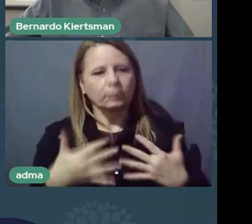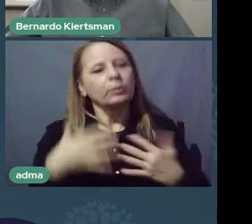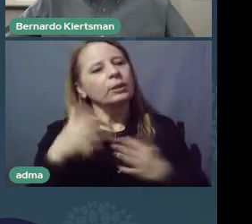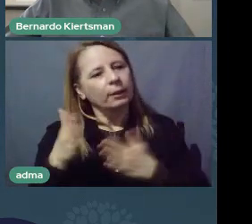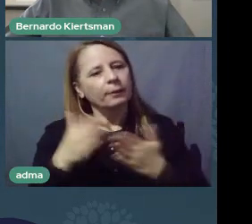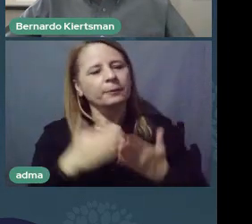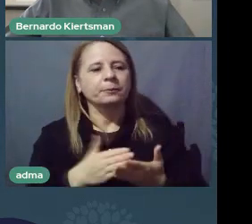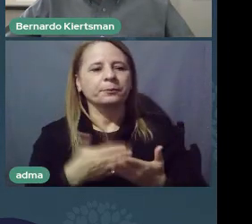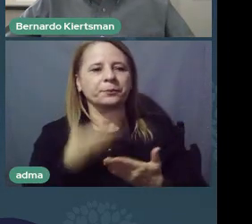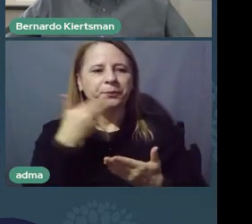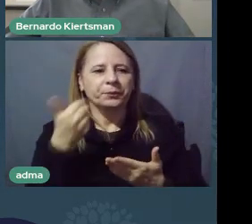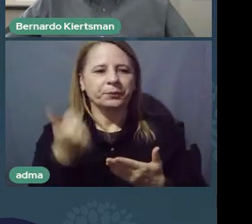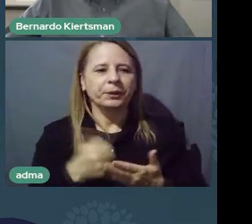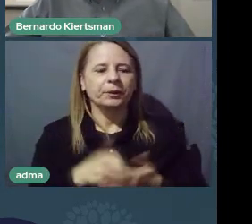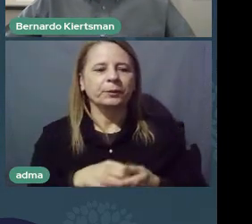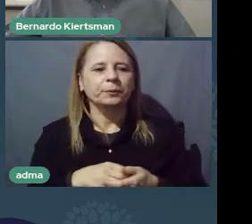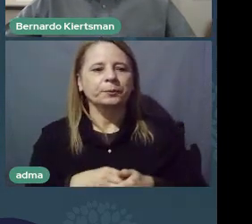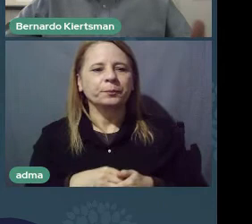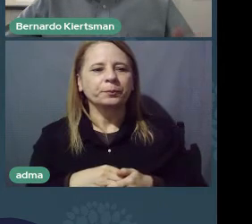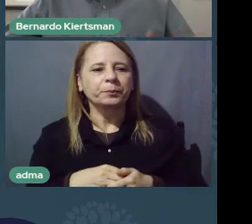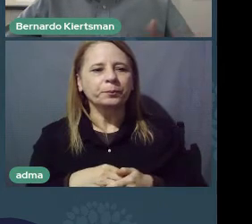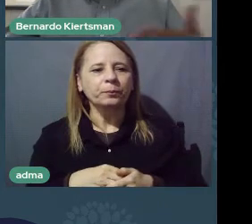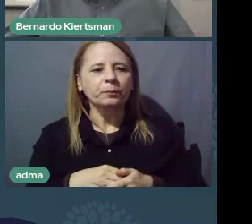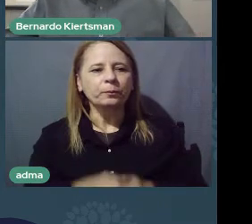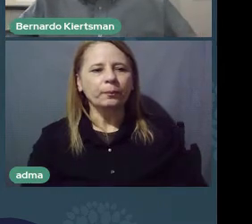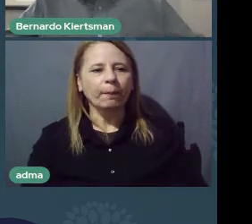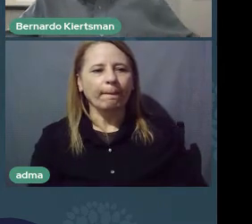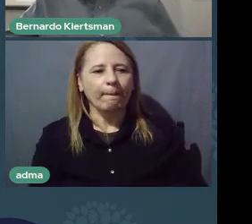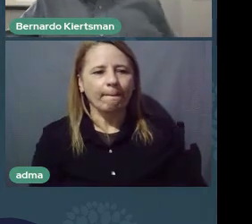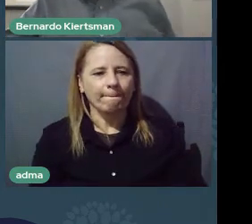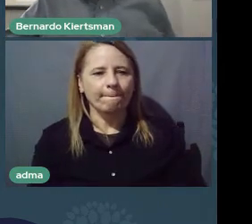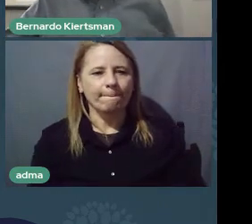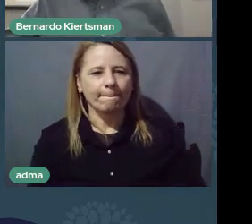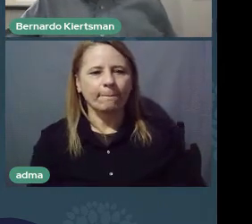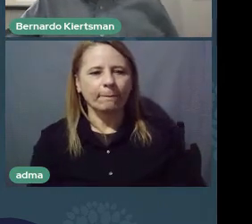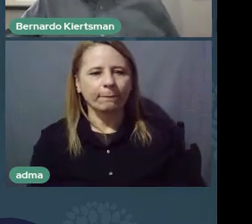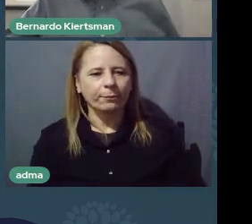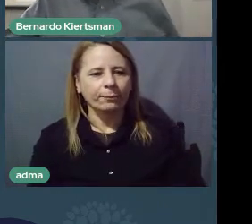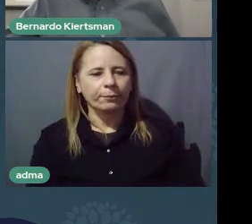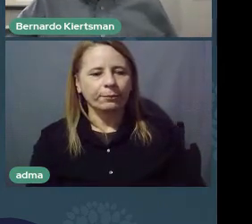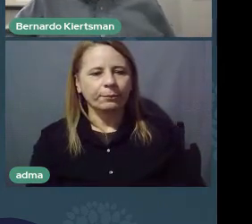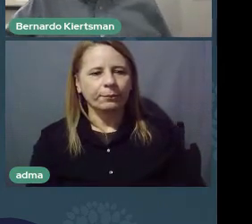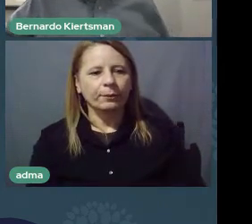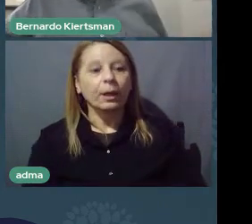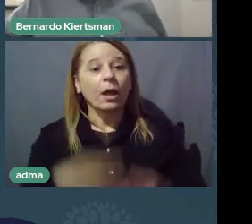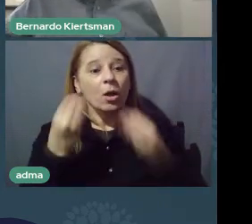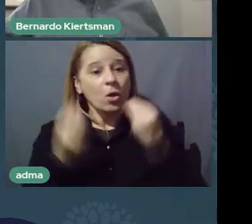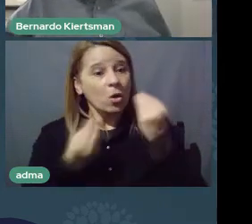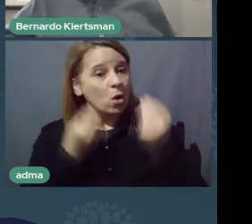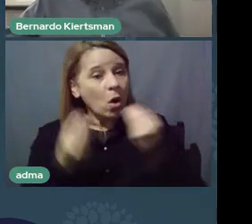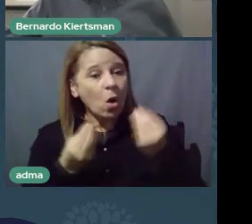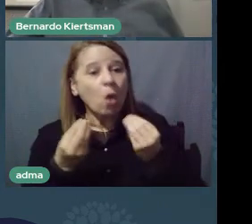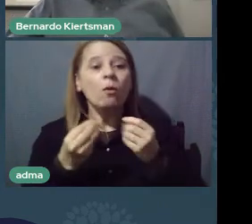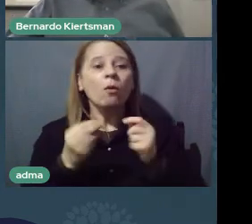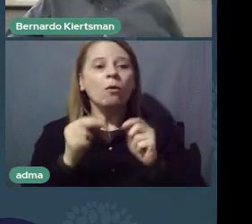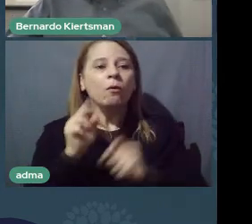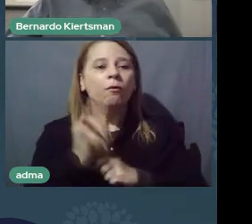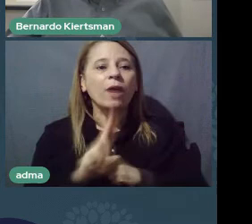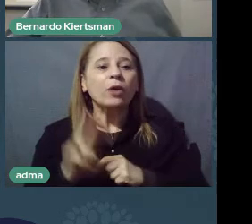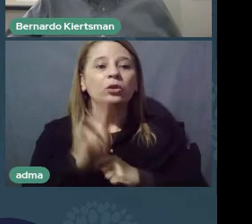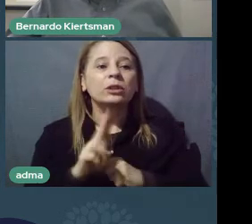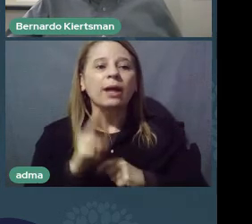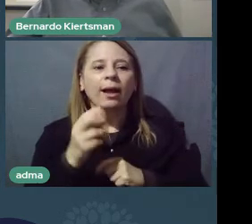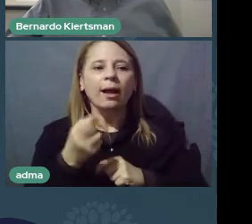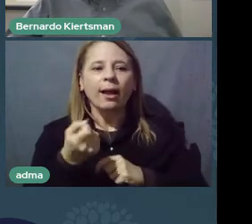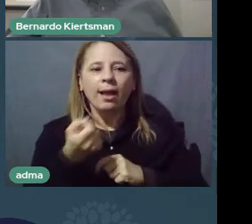deve comentar sobre isso. Como que a gente vai administrar esses medicamentos para essas crianças, né? Então,